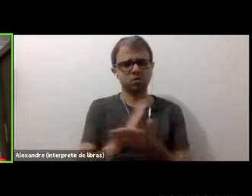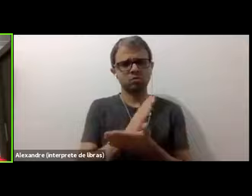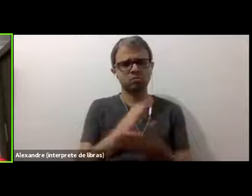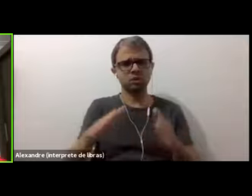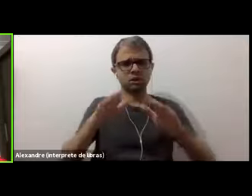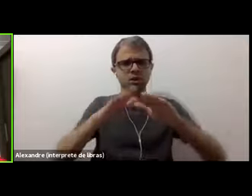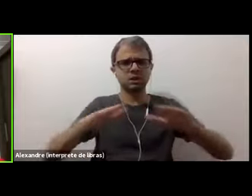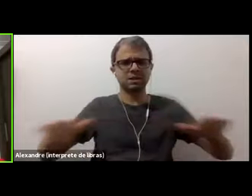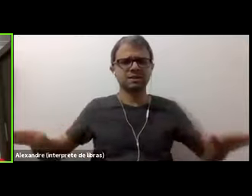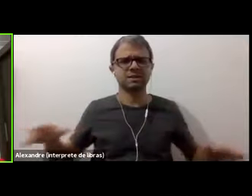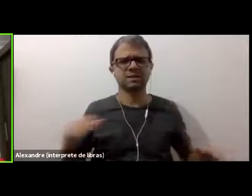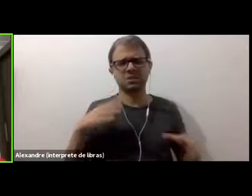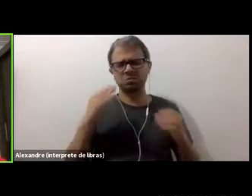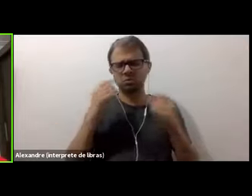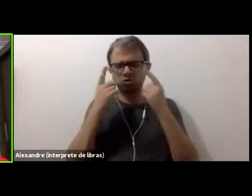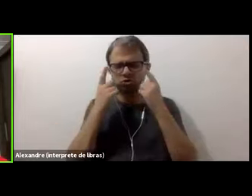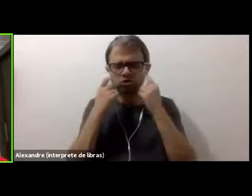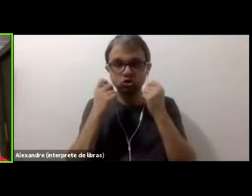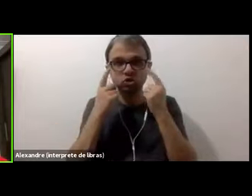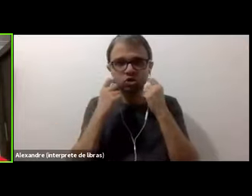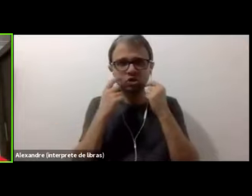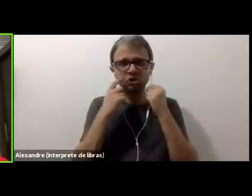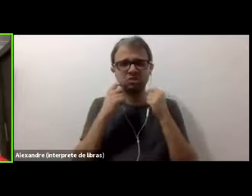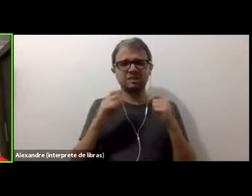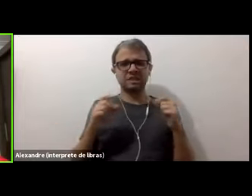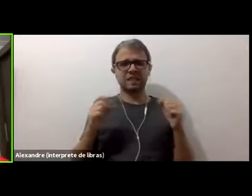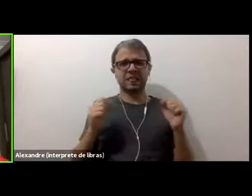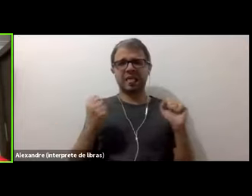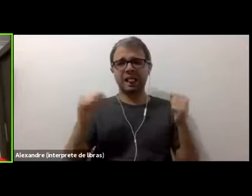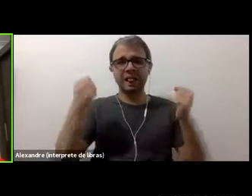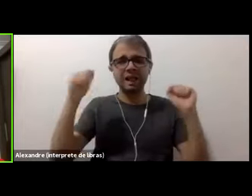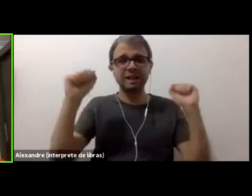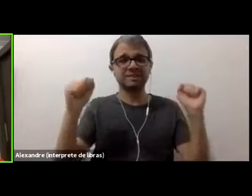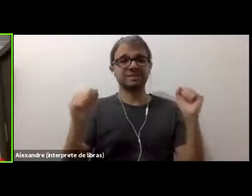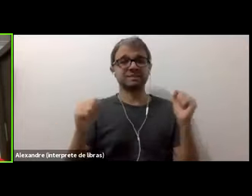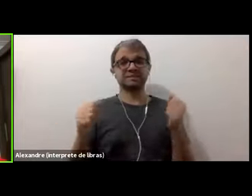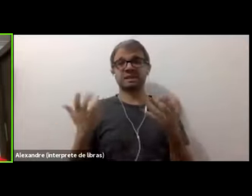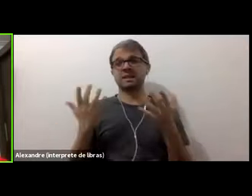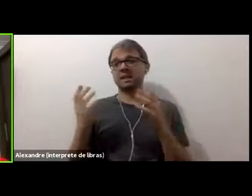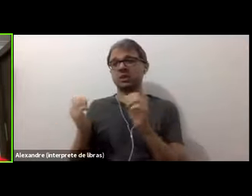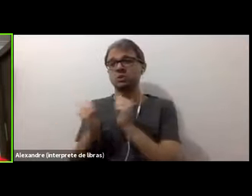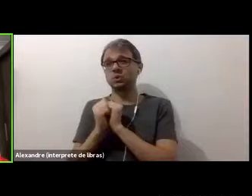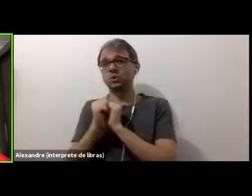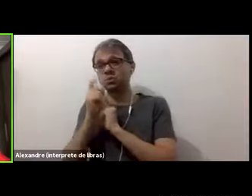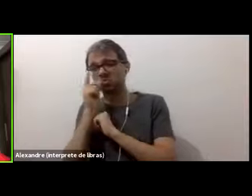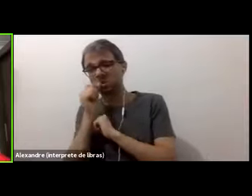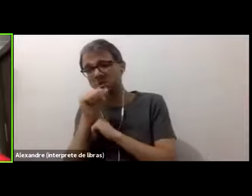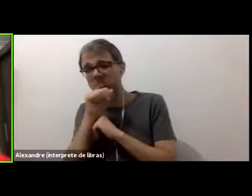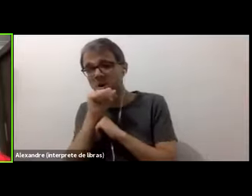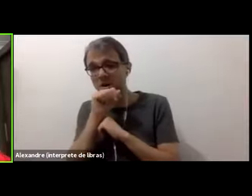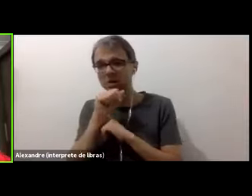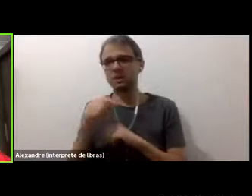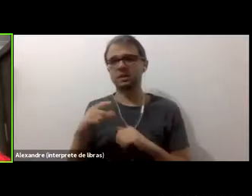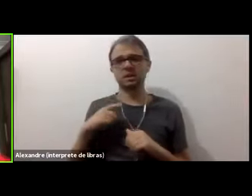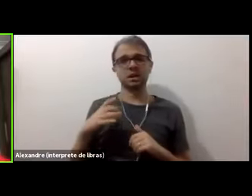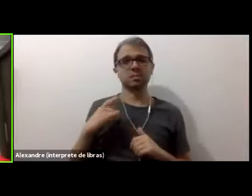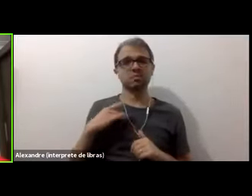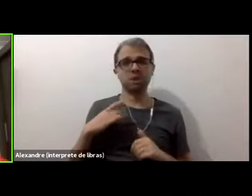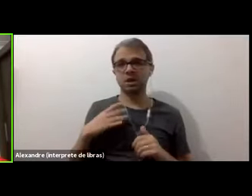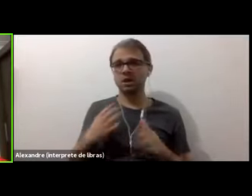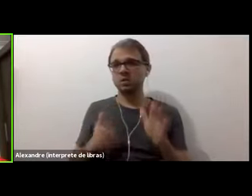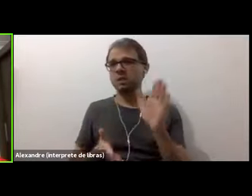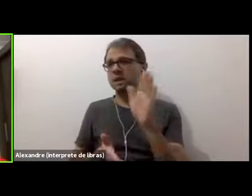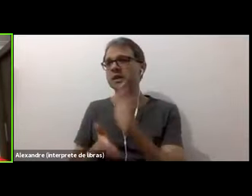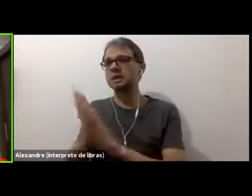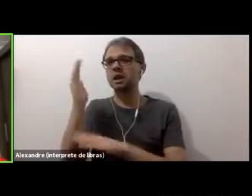um choro constante, um apego ao pai e à mãe. Às vezes a gente tem até o medo de sair de casa, algumas crianças,